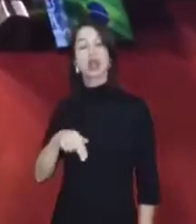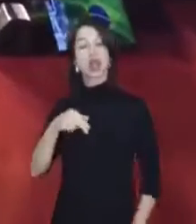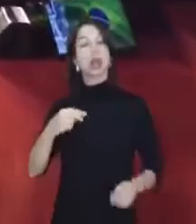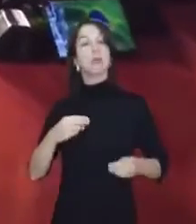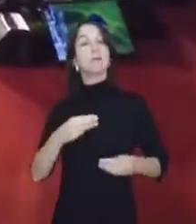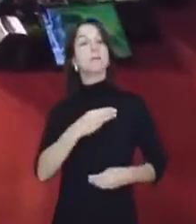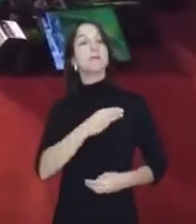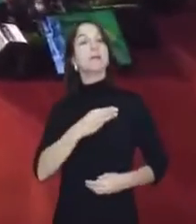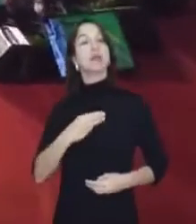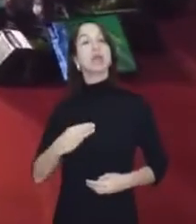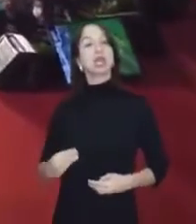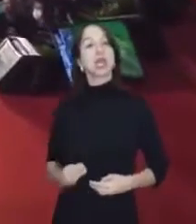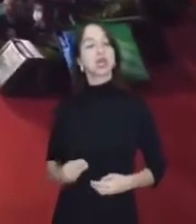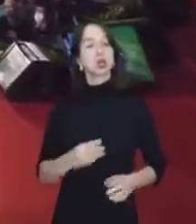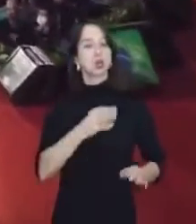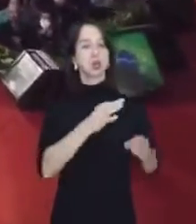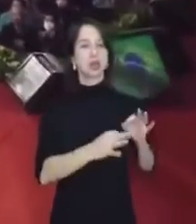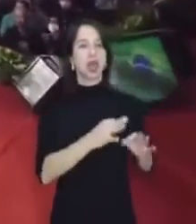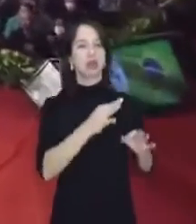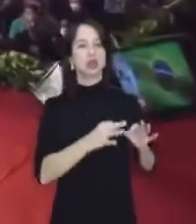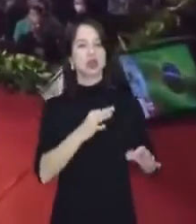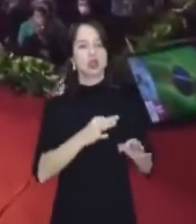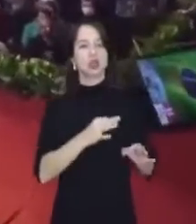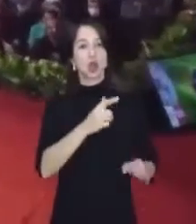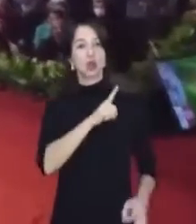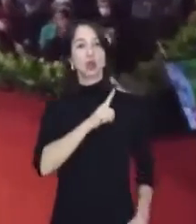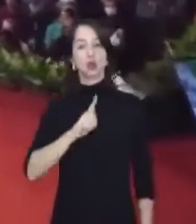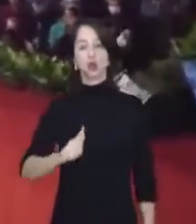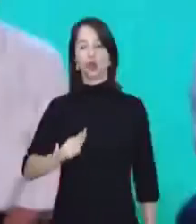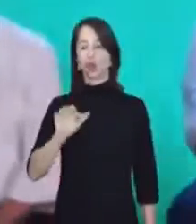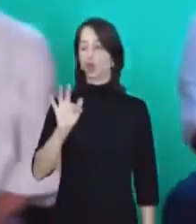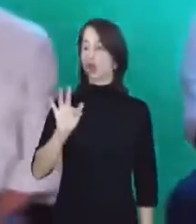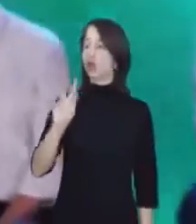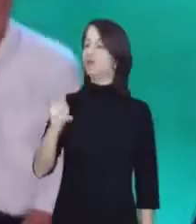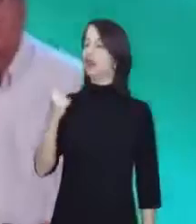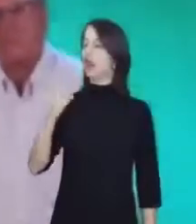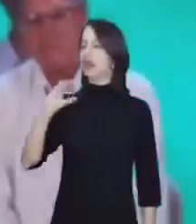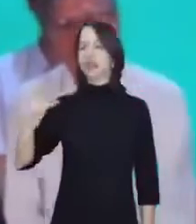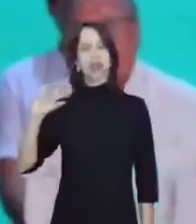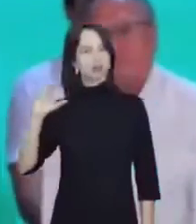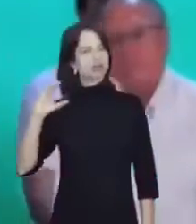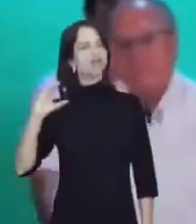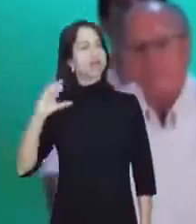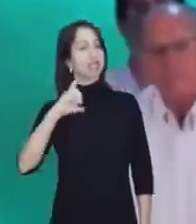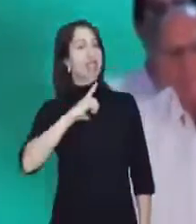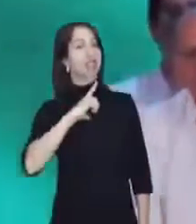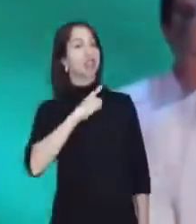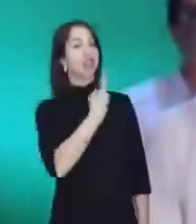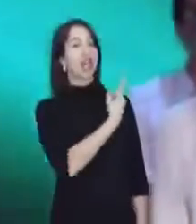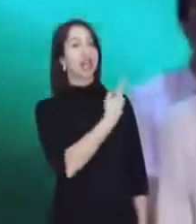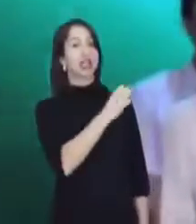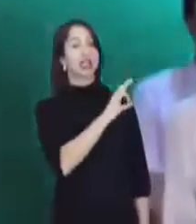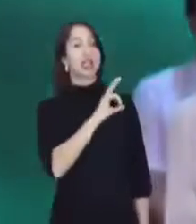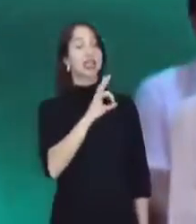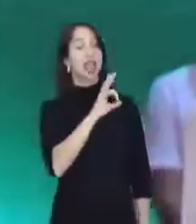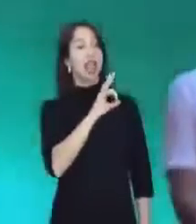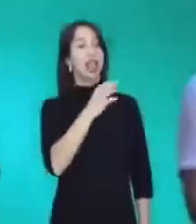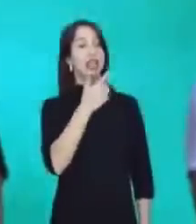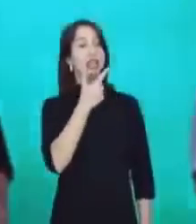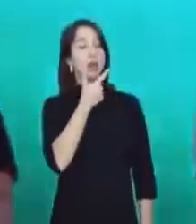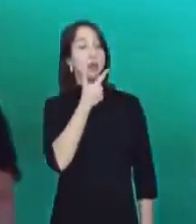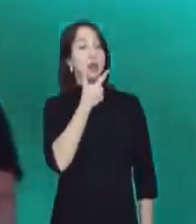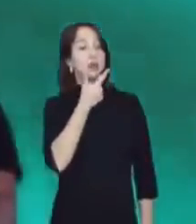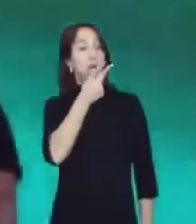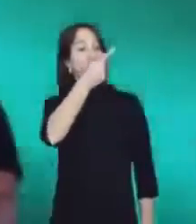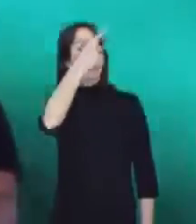tinha 10 brasileiros presos, que foram presos em 89, naquele